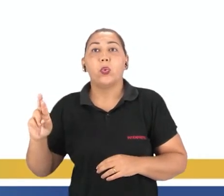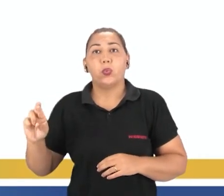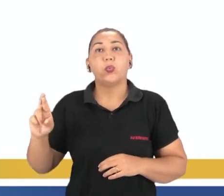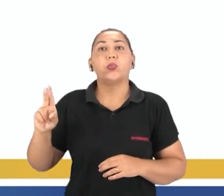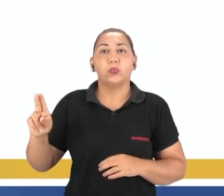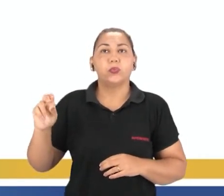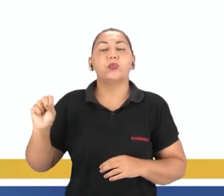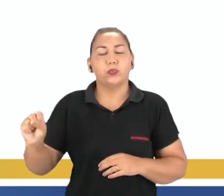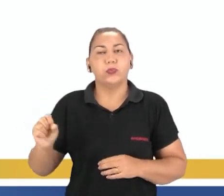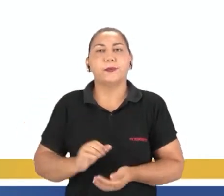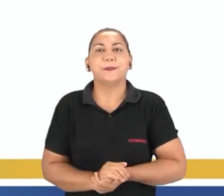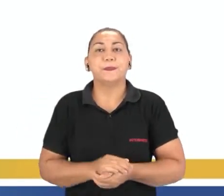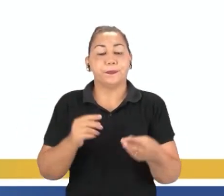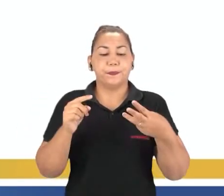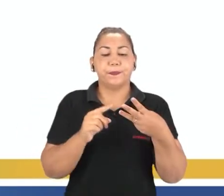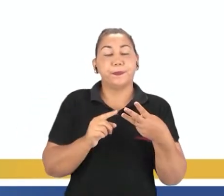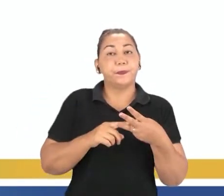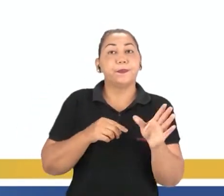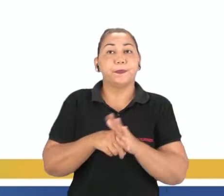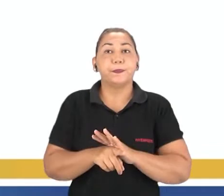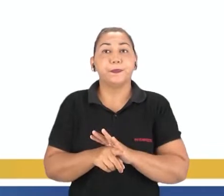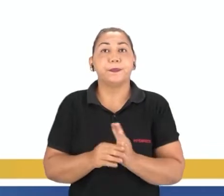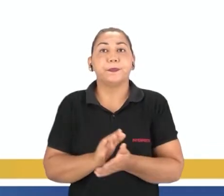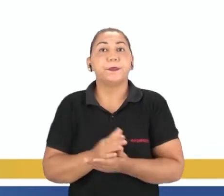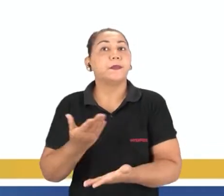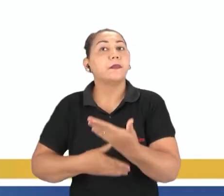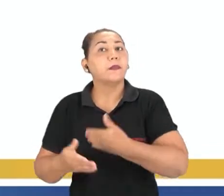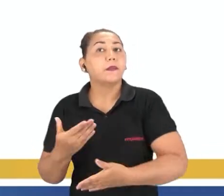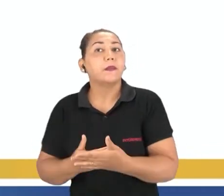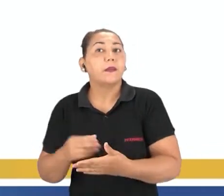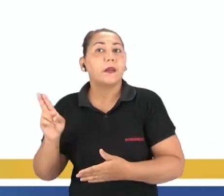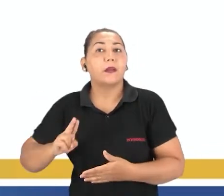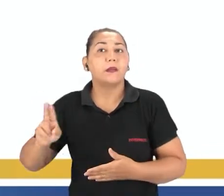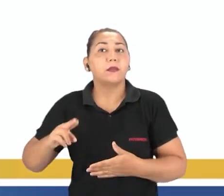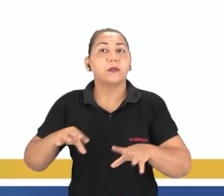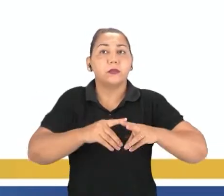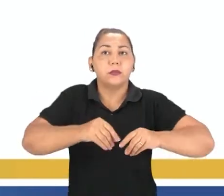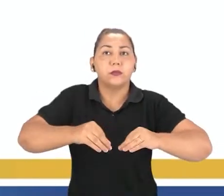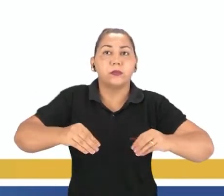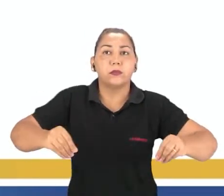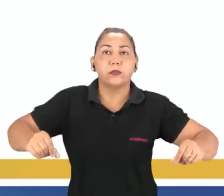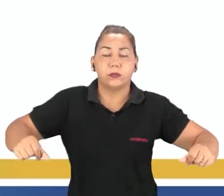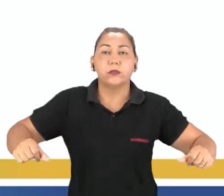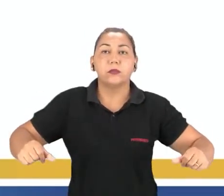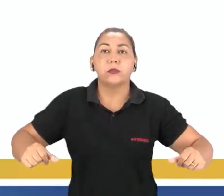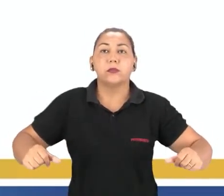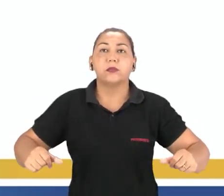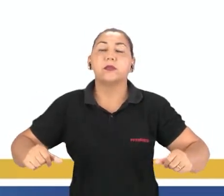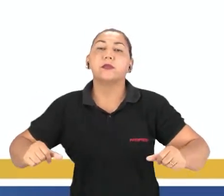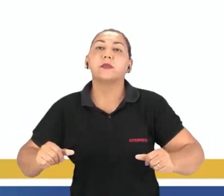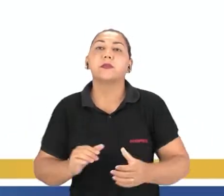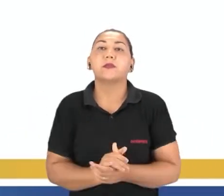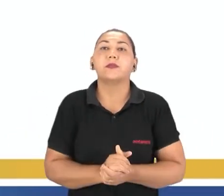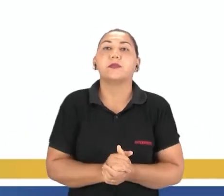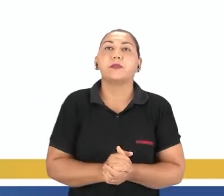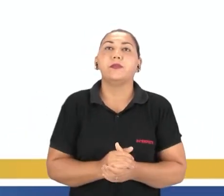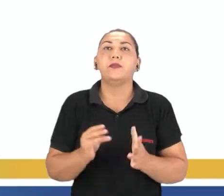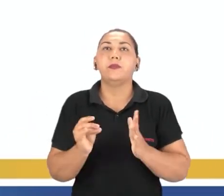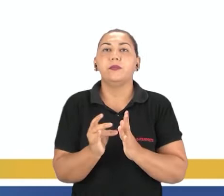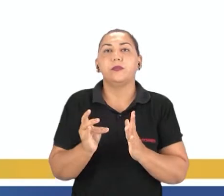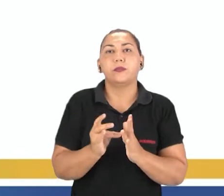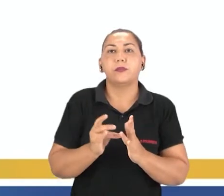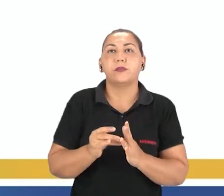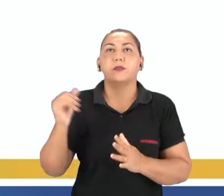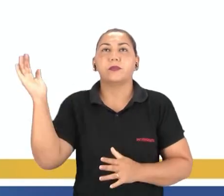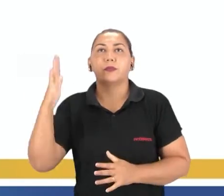3, tá? Que diz o seguinte: com relação ao uso da terra entre os povos indígenas brasileiros, em meados do século XIX